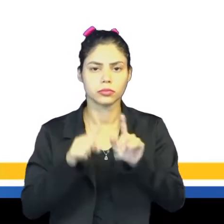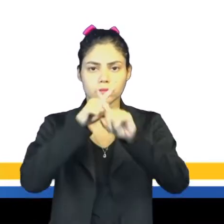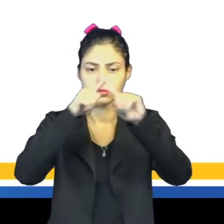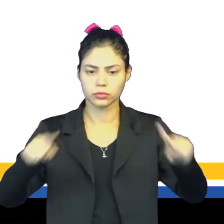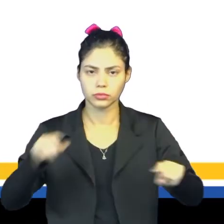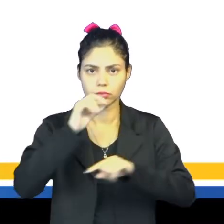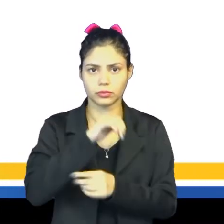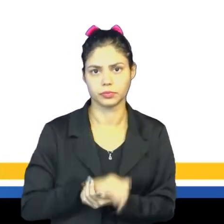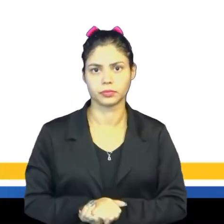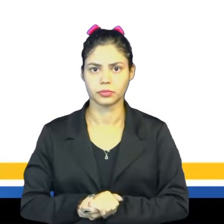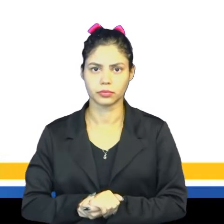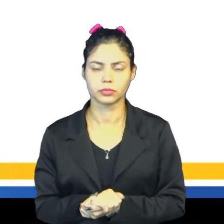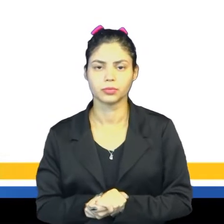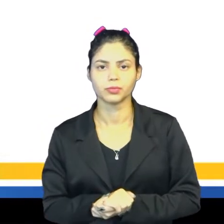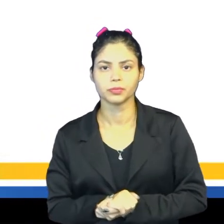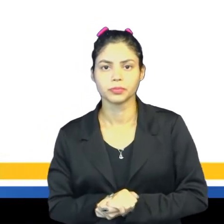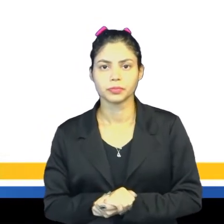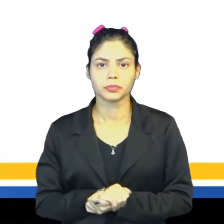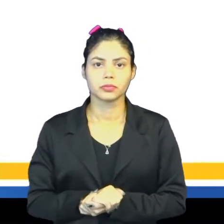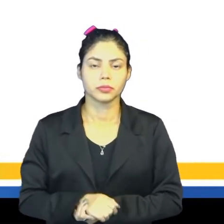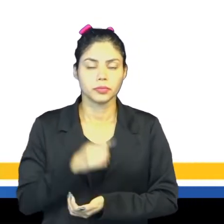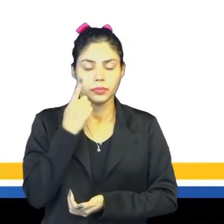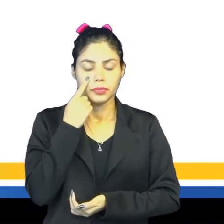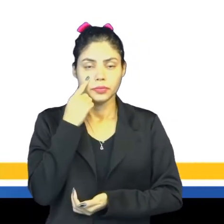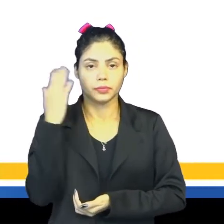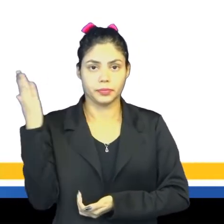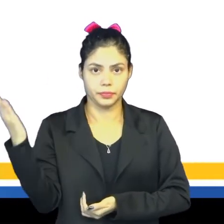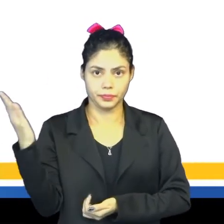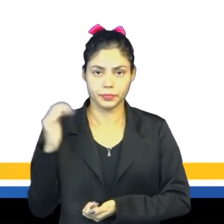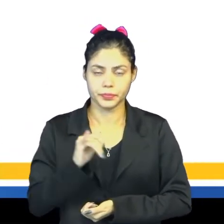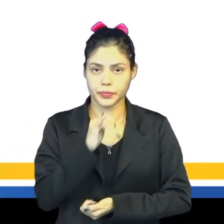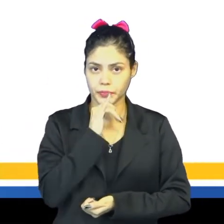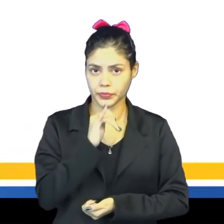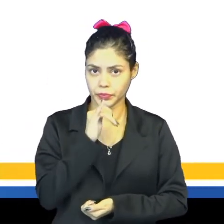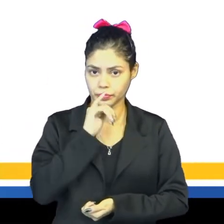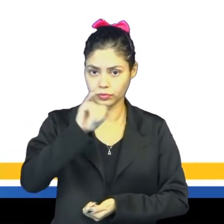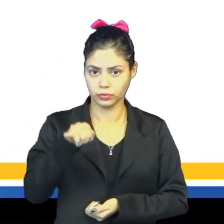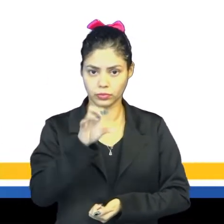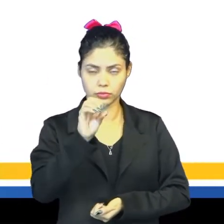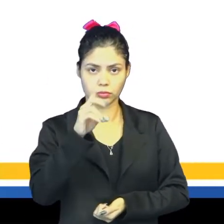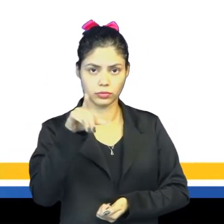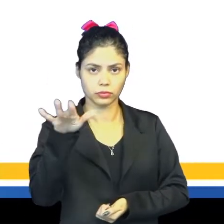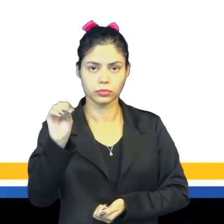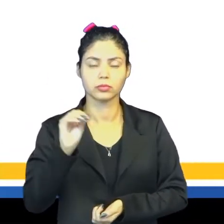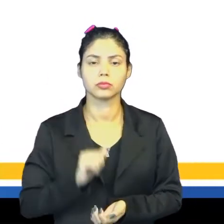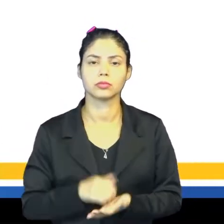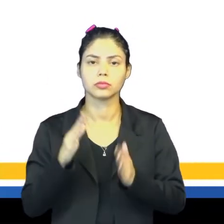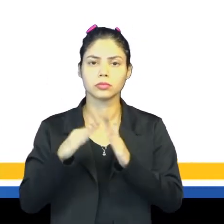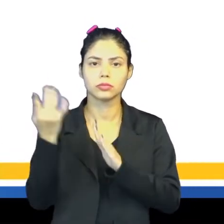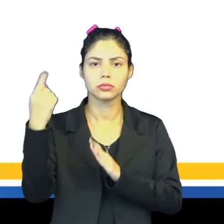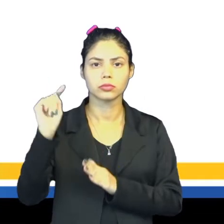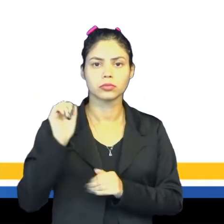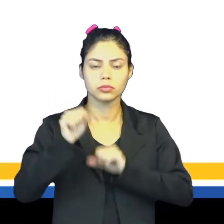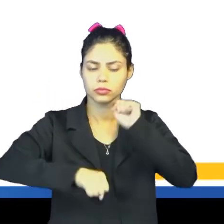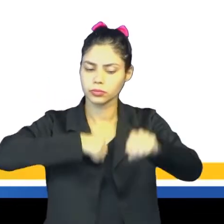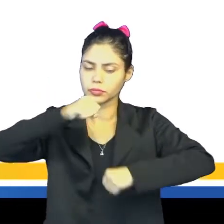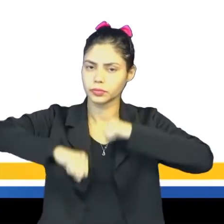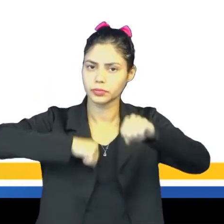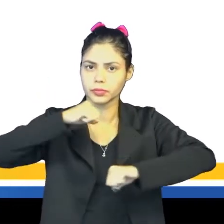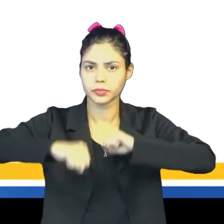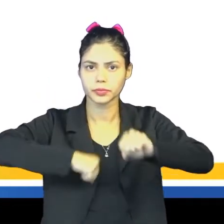de 3. Então, olha aí. No exemplo do João, indo de casa à escola de